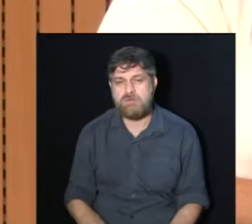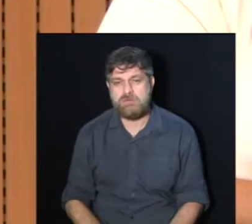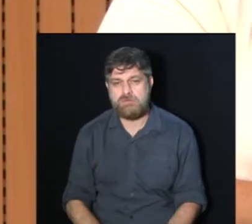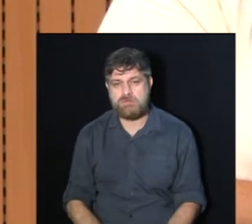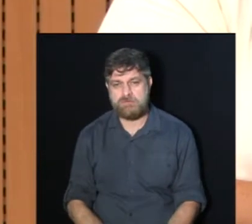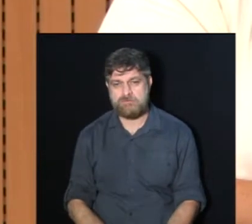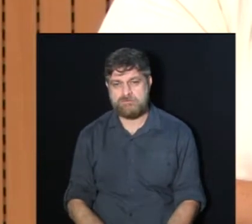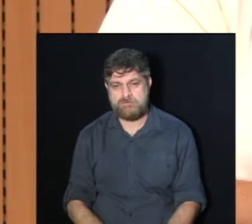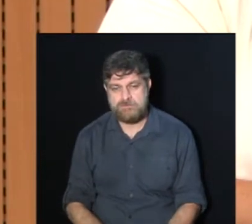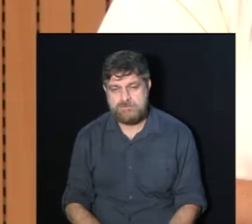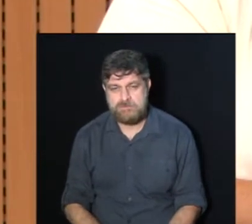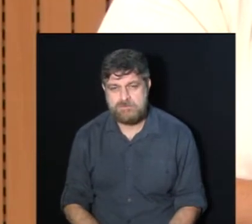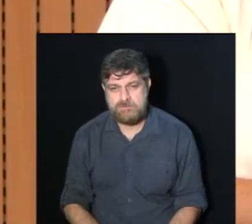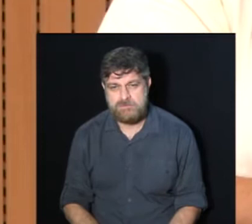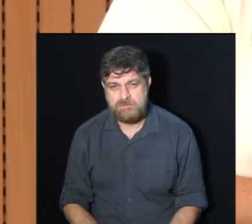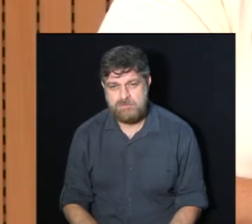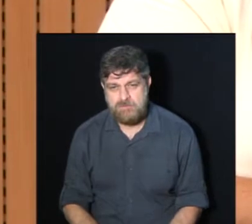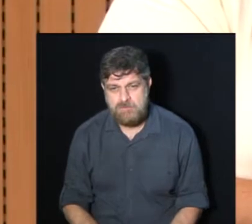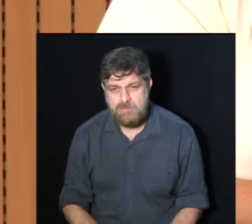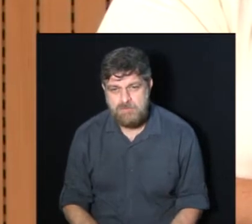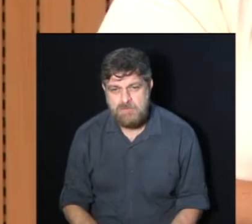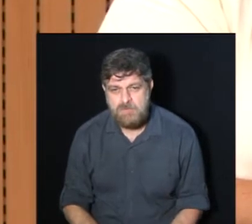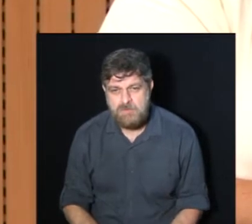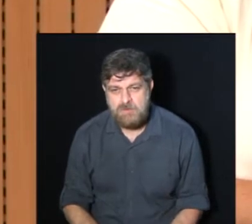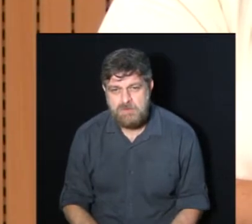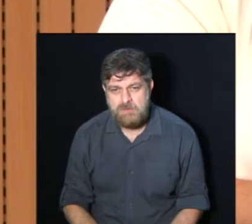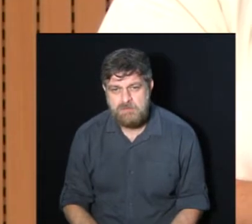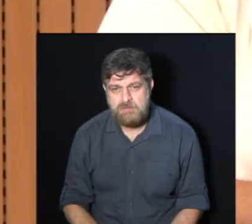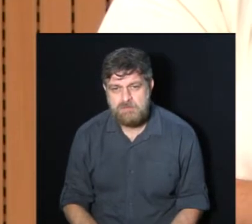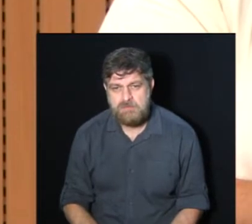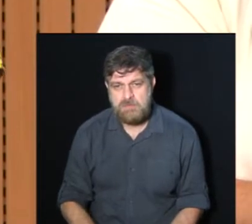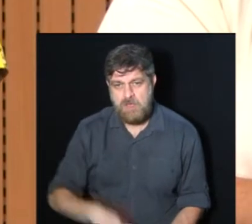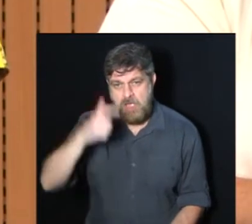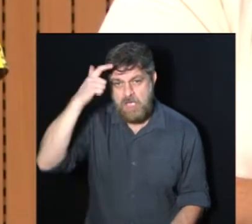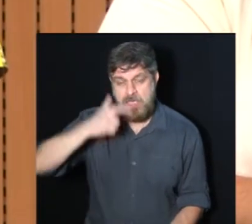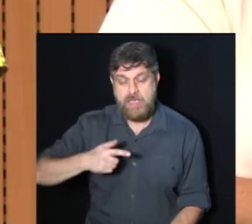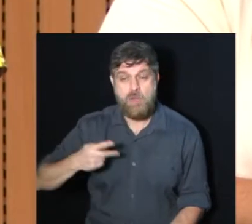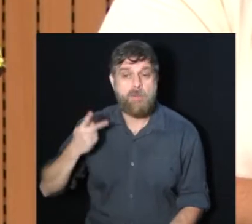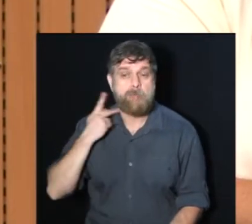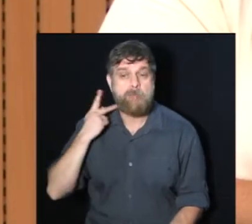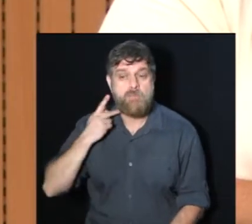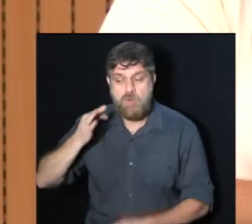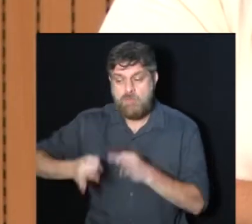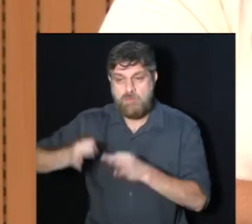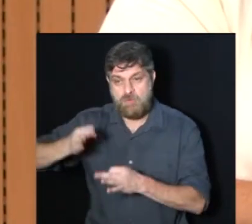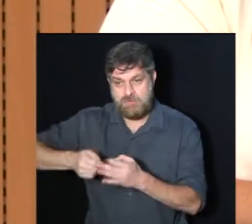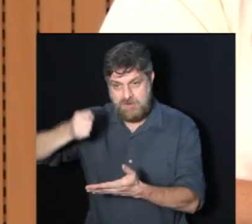Então, assim, enquanto promotora legal popular